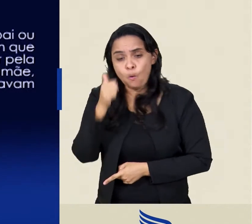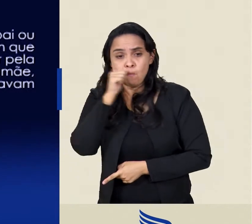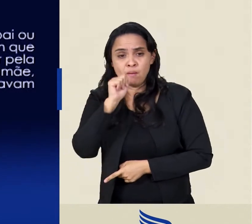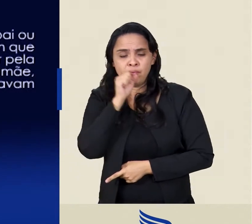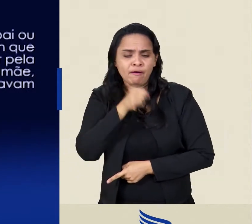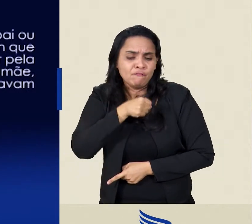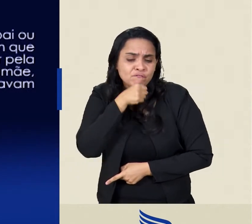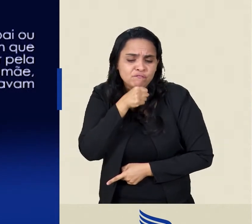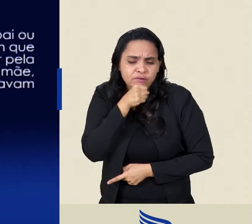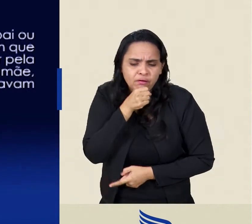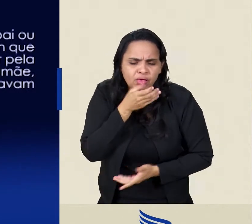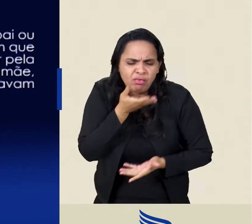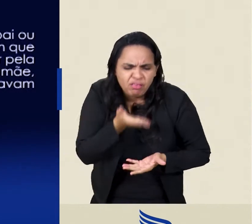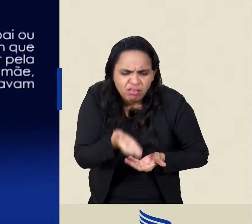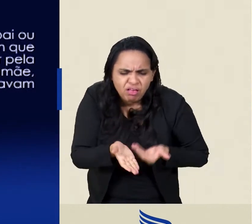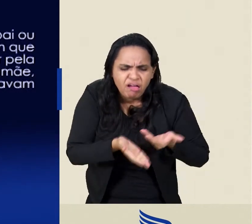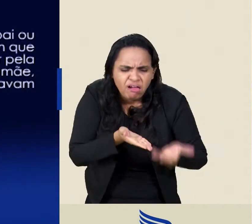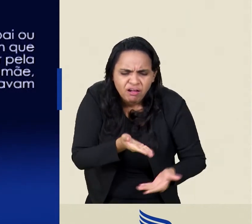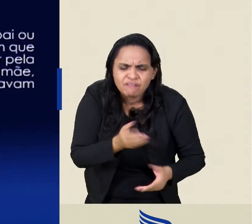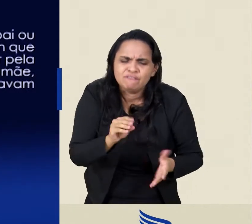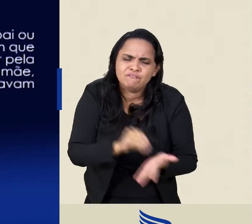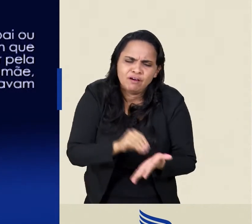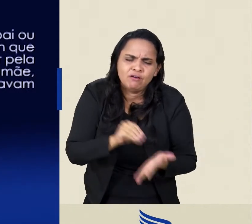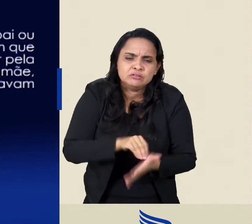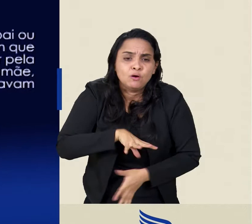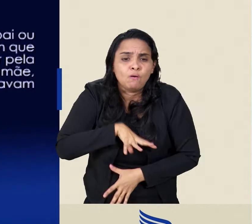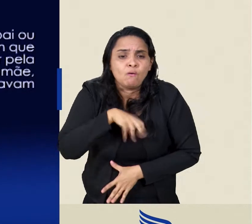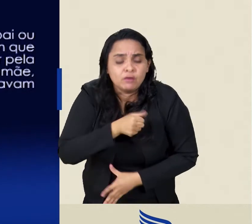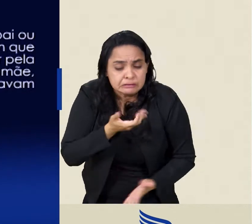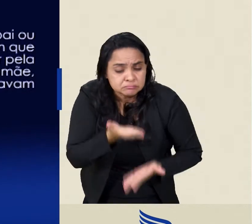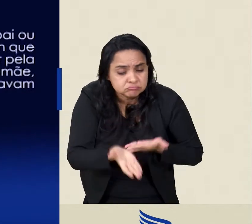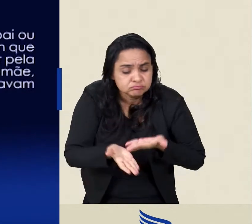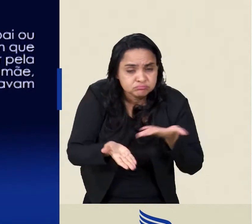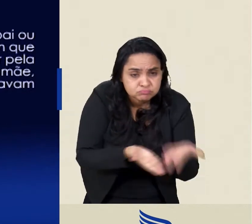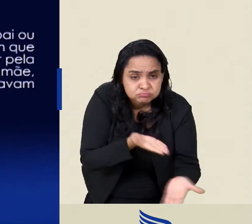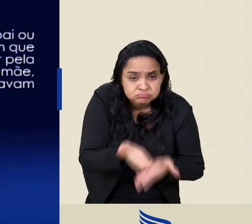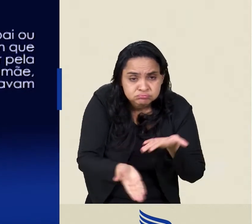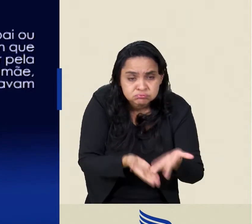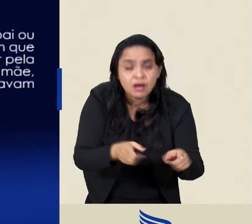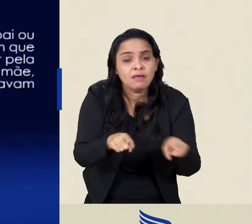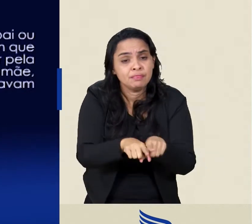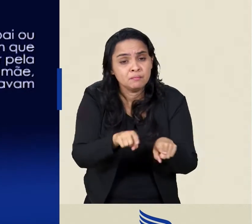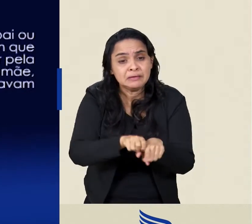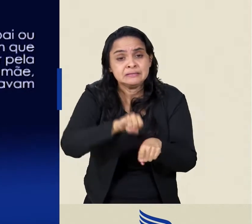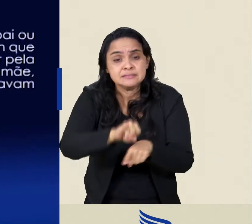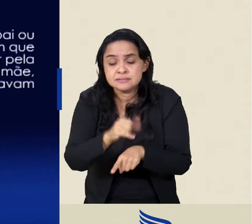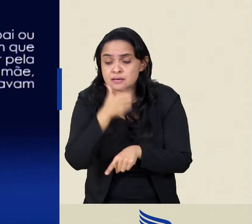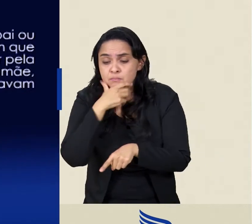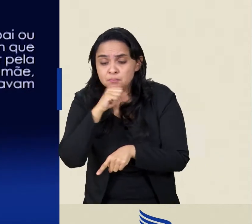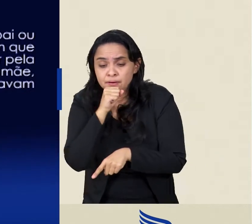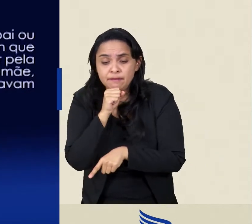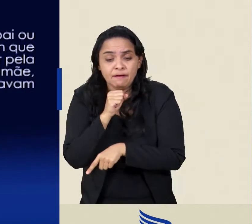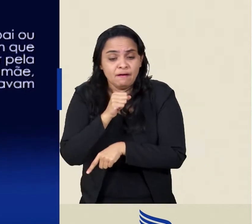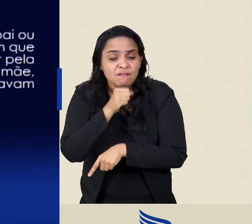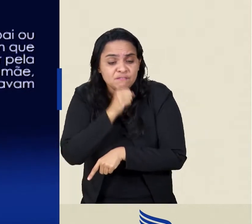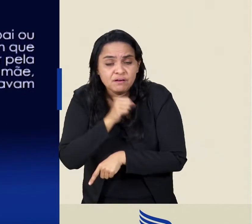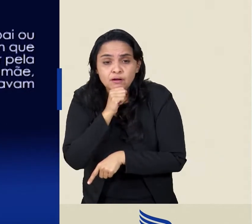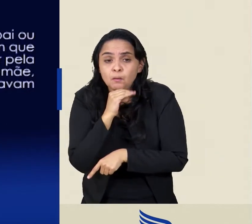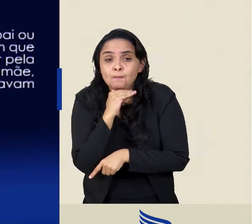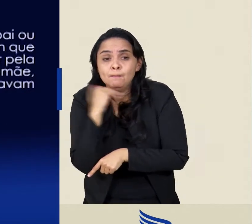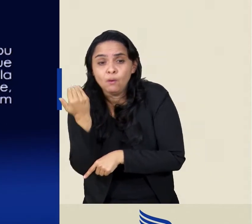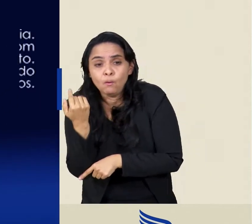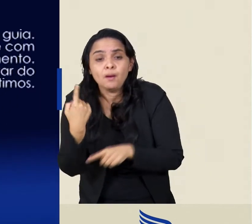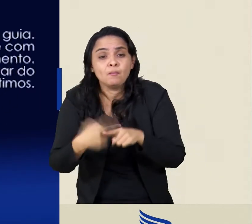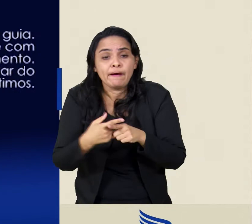requer sua vida nova e poderão ser, pela morte, privados do pai ou da mãe, exatamente quando